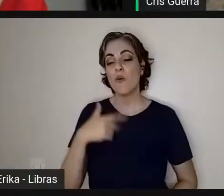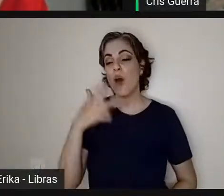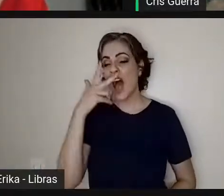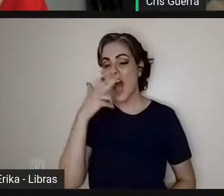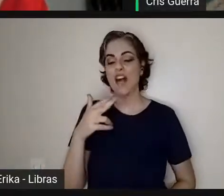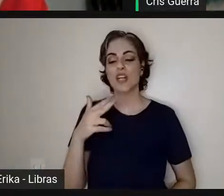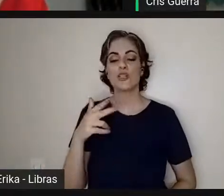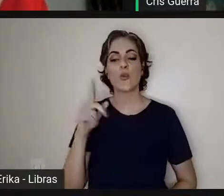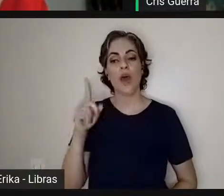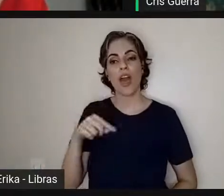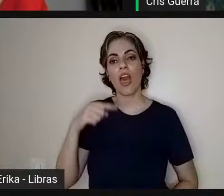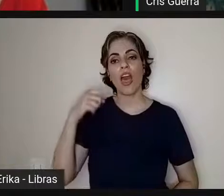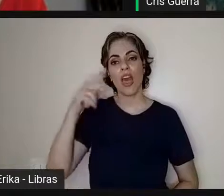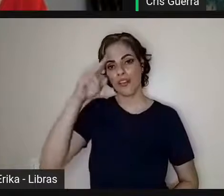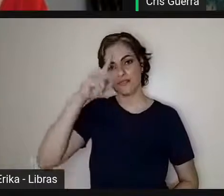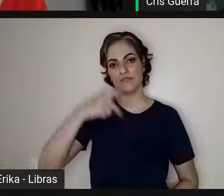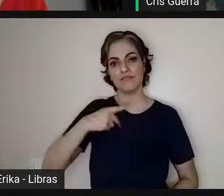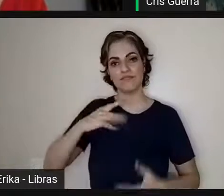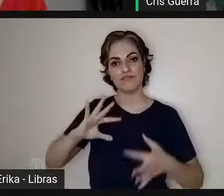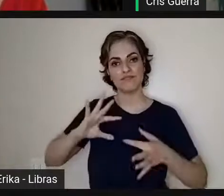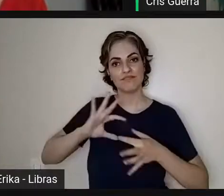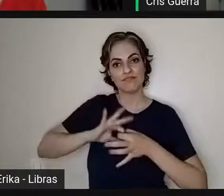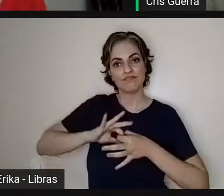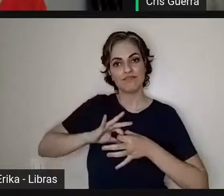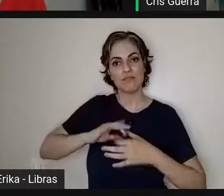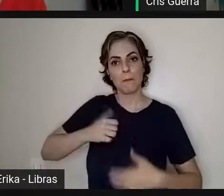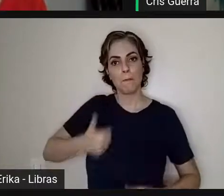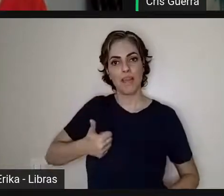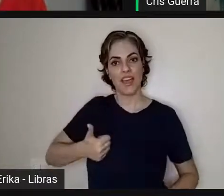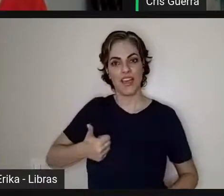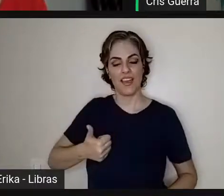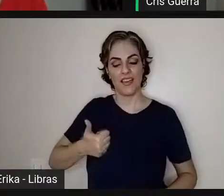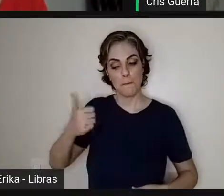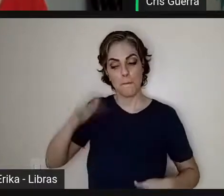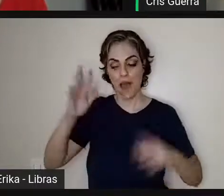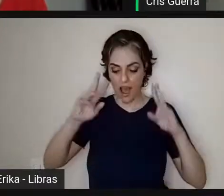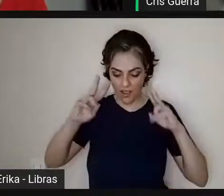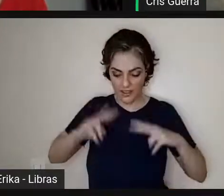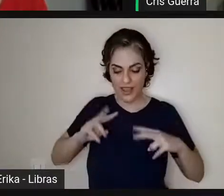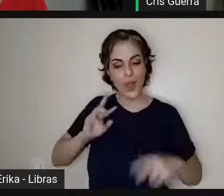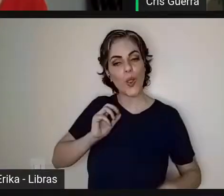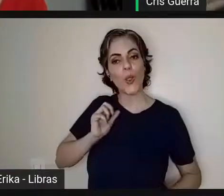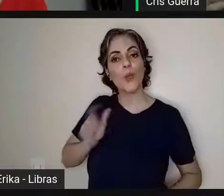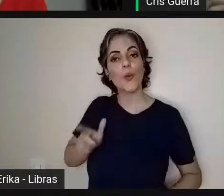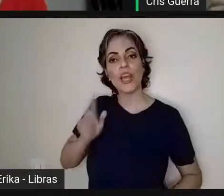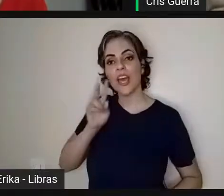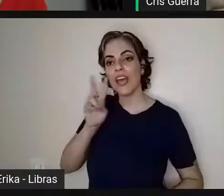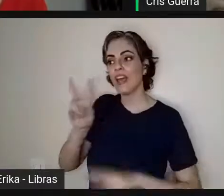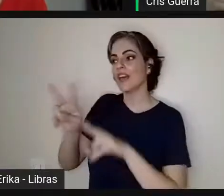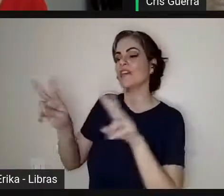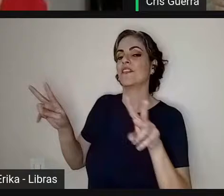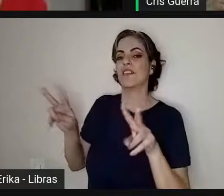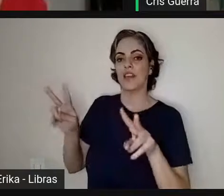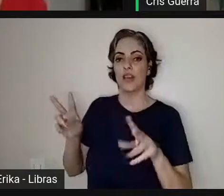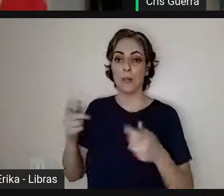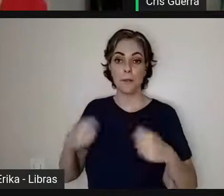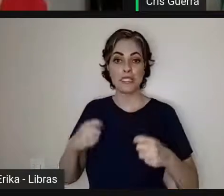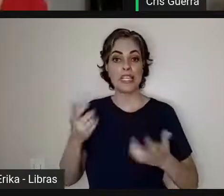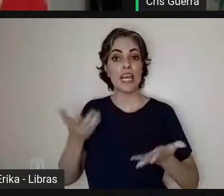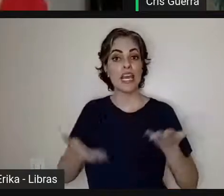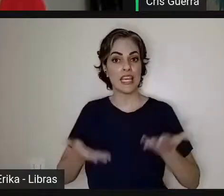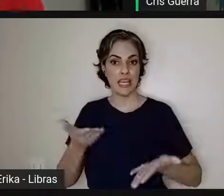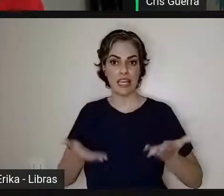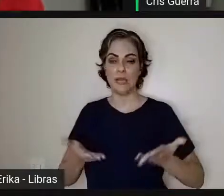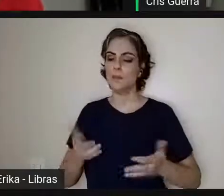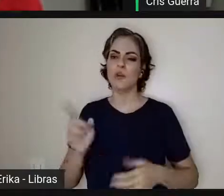gente do que com o outro, né? A gente precisa muito aprender a fazer esse equilíbrio. Não significa que a gente não está nem aí para o